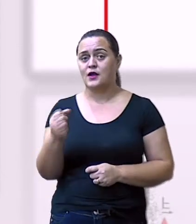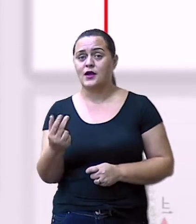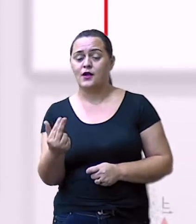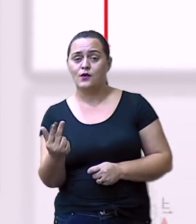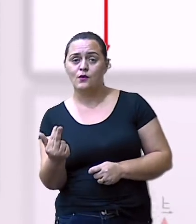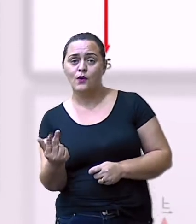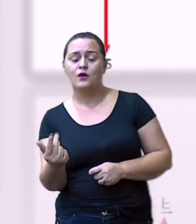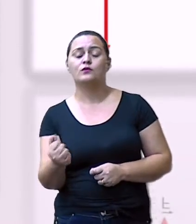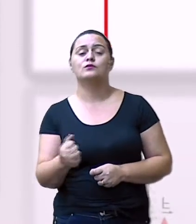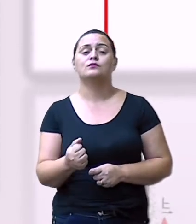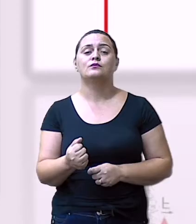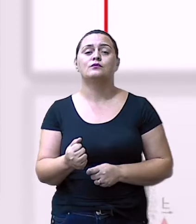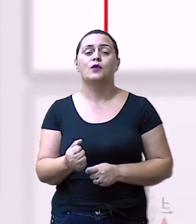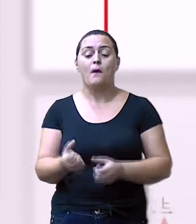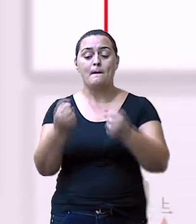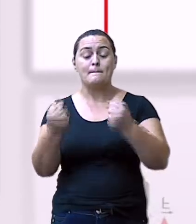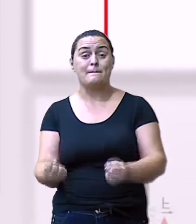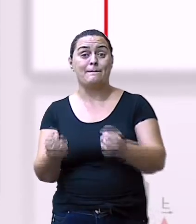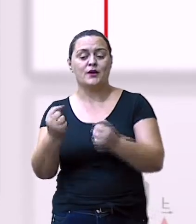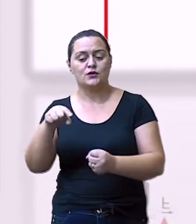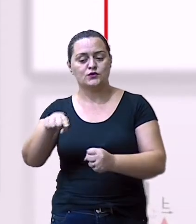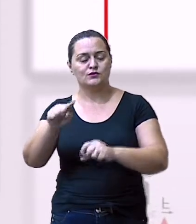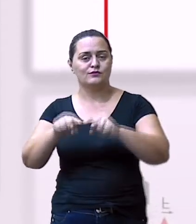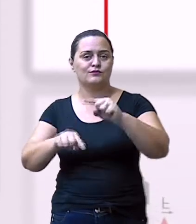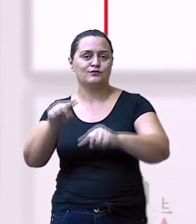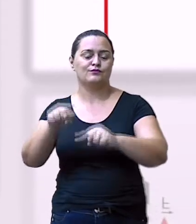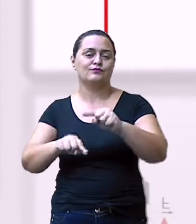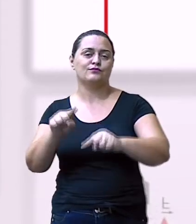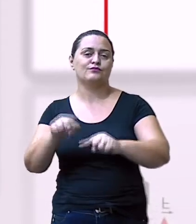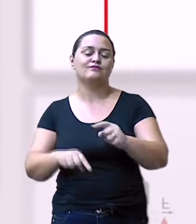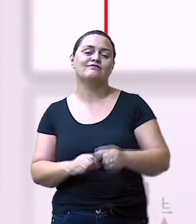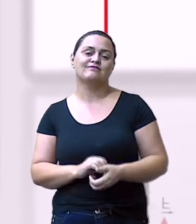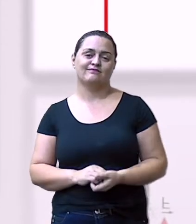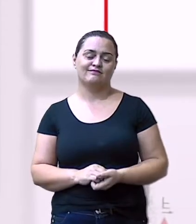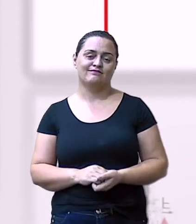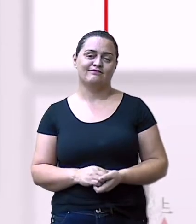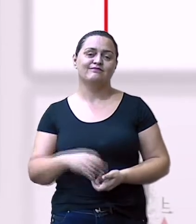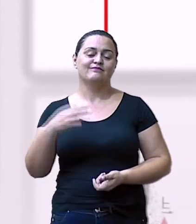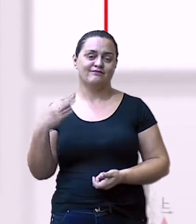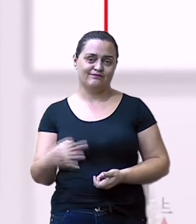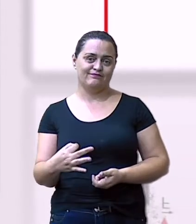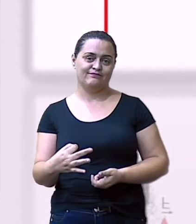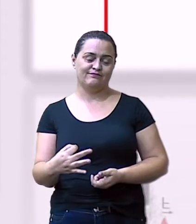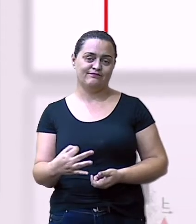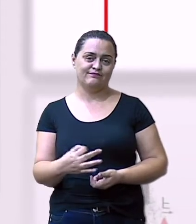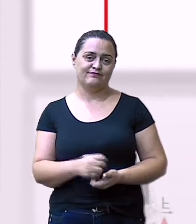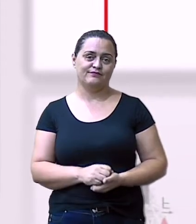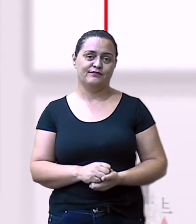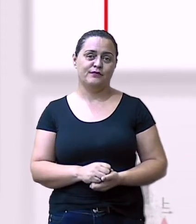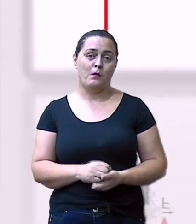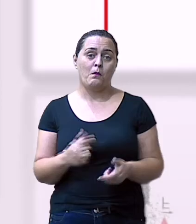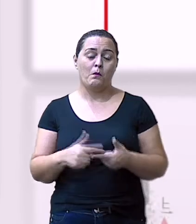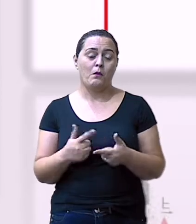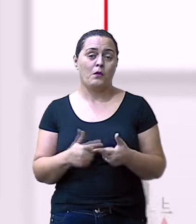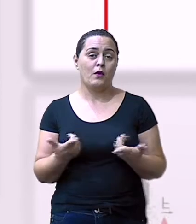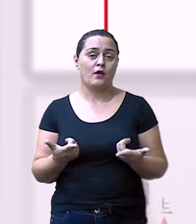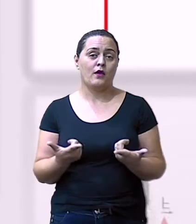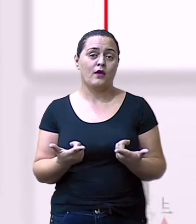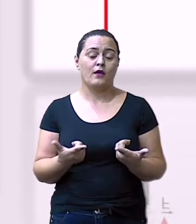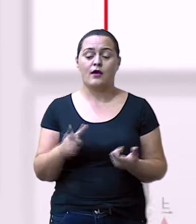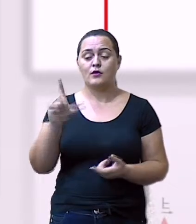força resistente. O peso da carga vai ser a ser transportada, ela vai